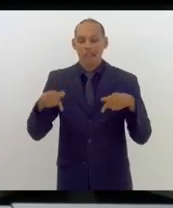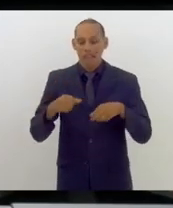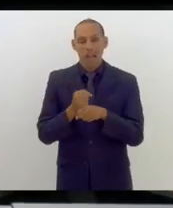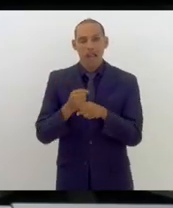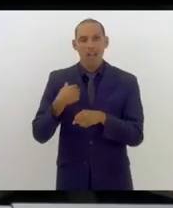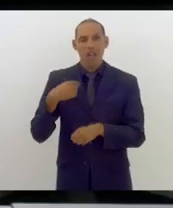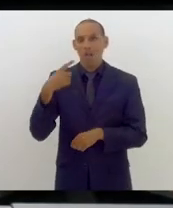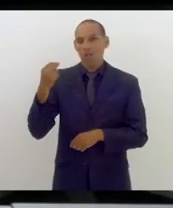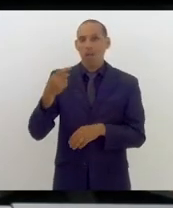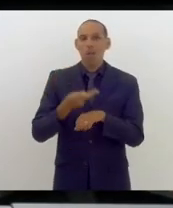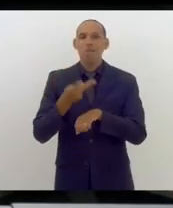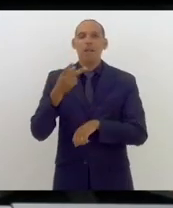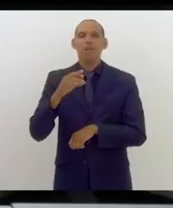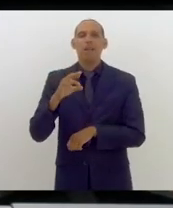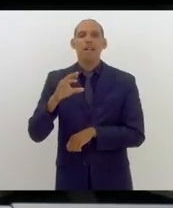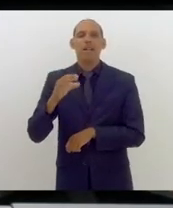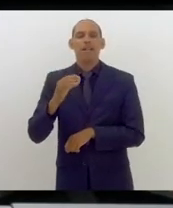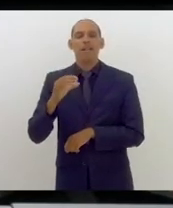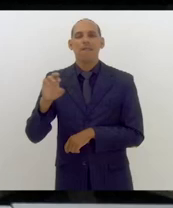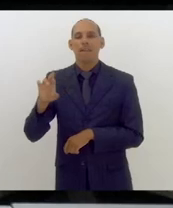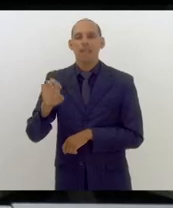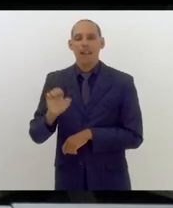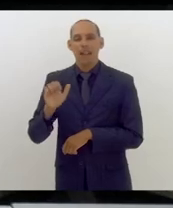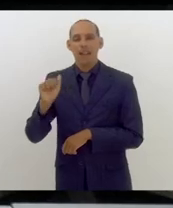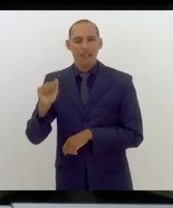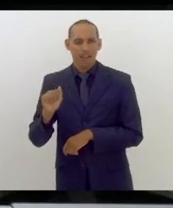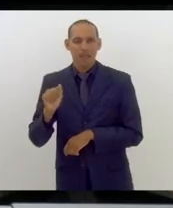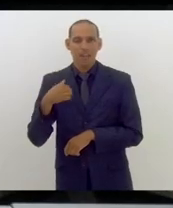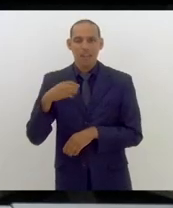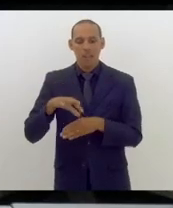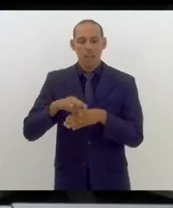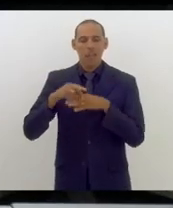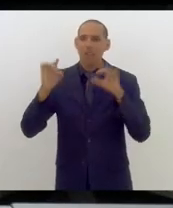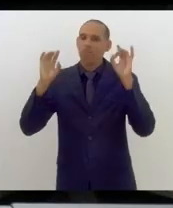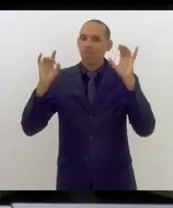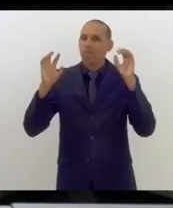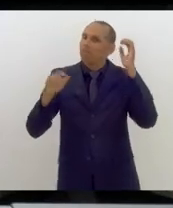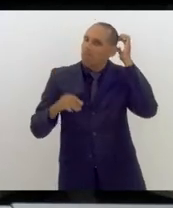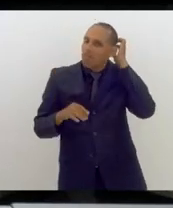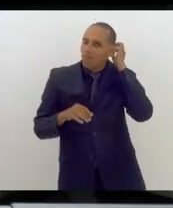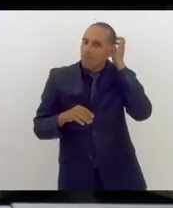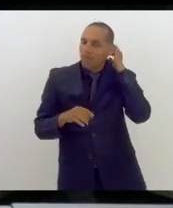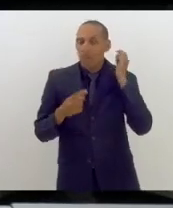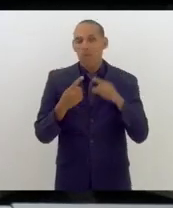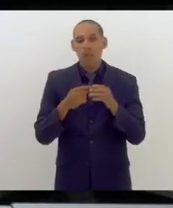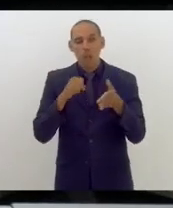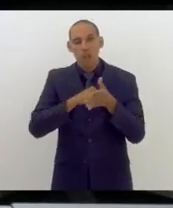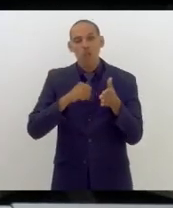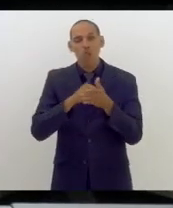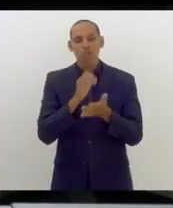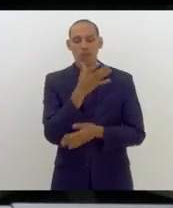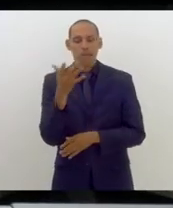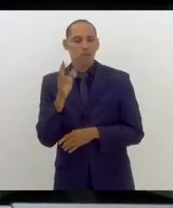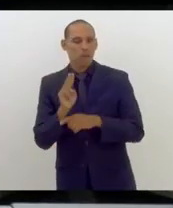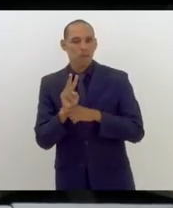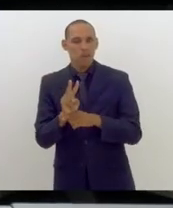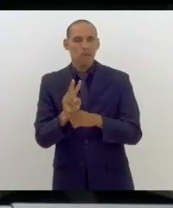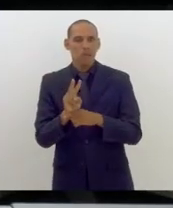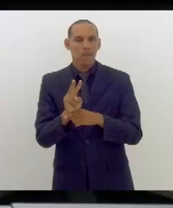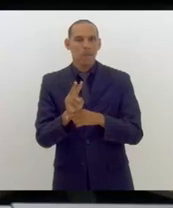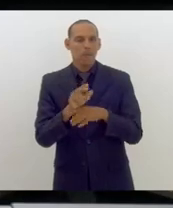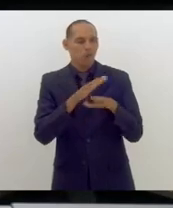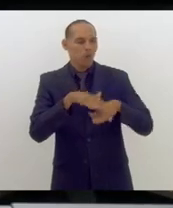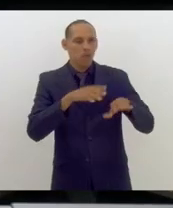como vencedor do prêmiocréia 2022 como liderança que se destacou na luta pelo meio ambiente em defesa dos